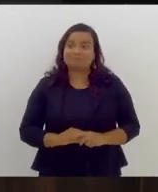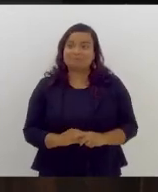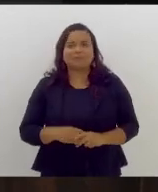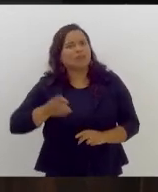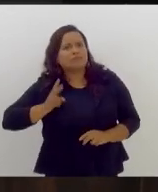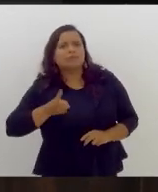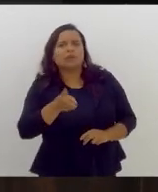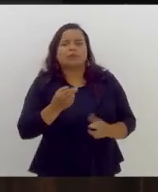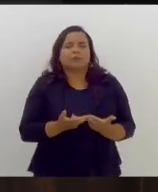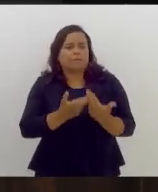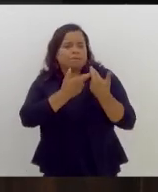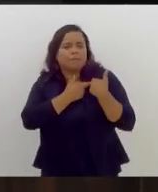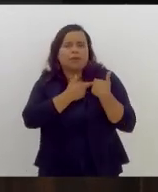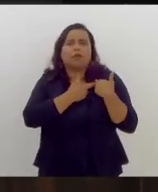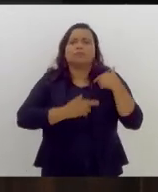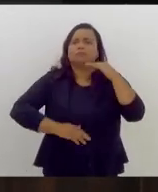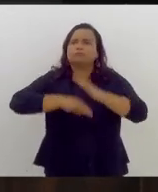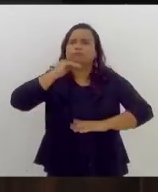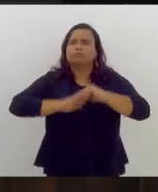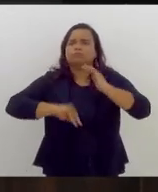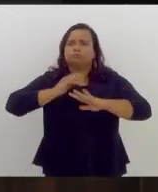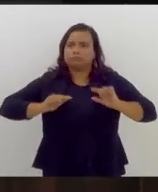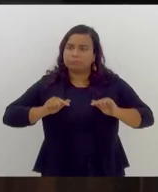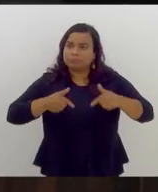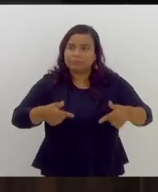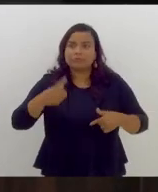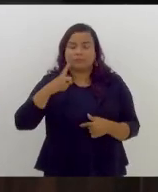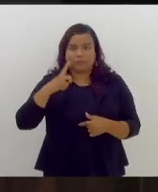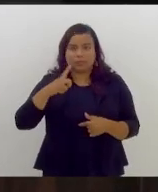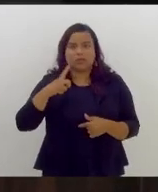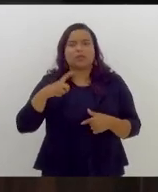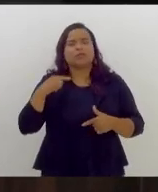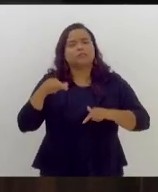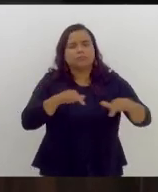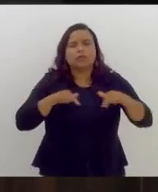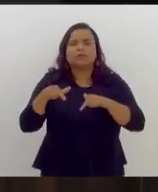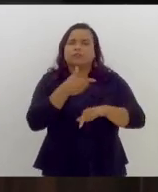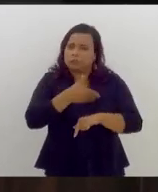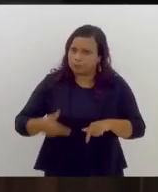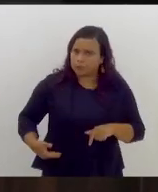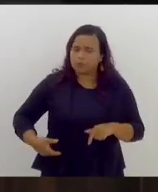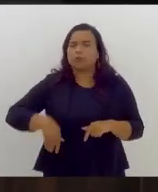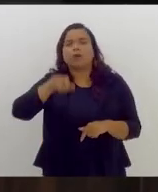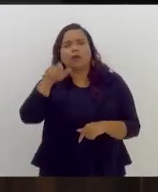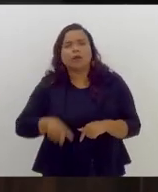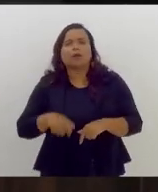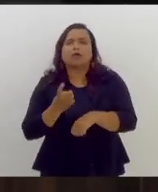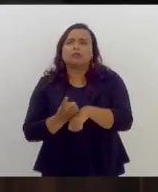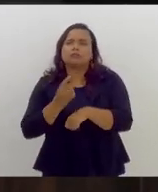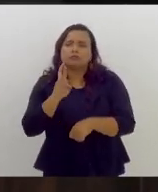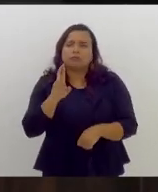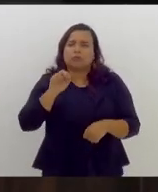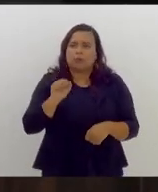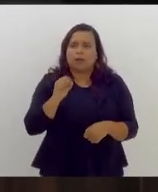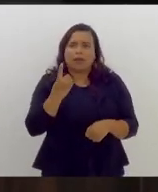Sempre imbuído da mais pura determinação ao serviço público, o doutor Adolfo